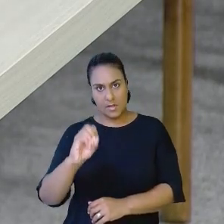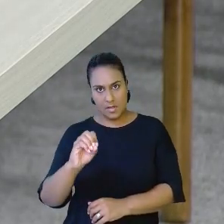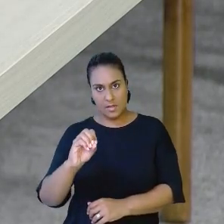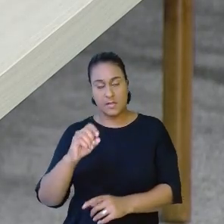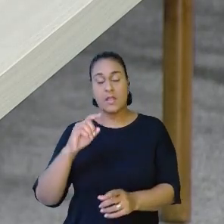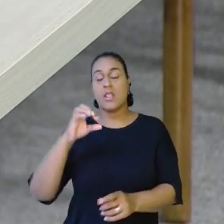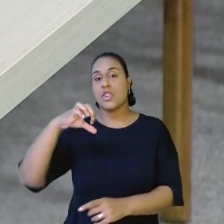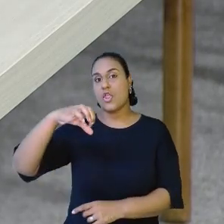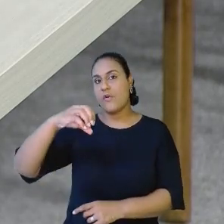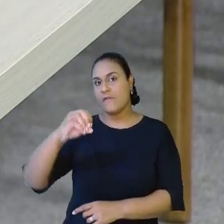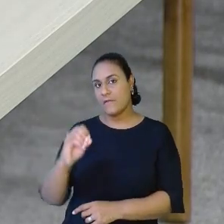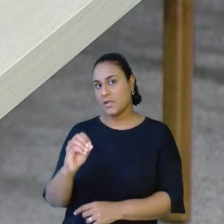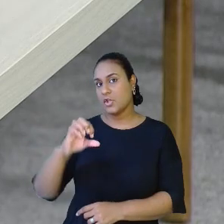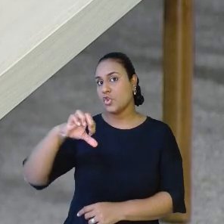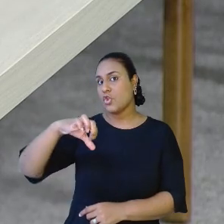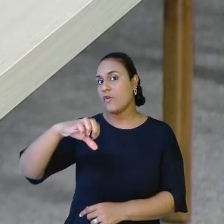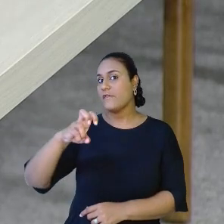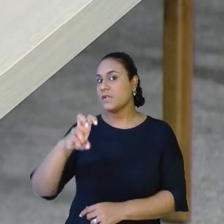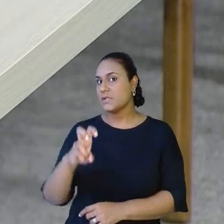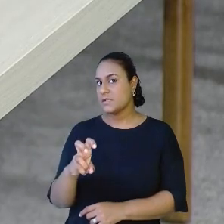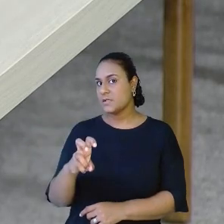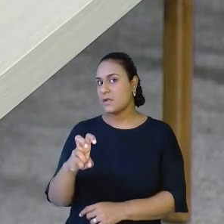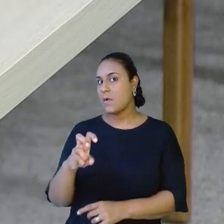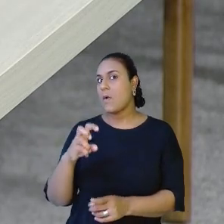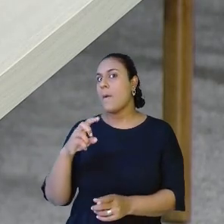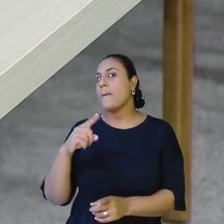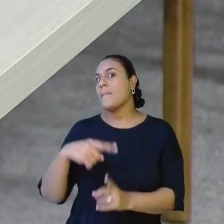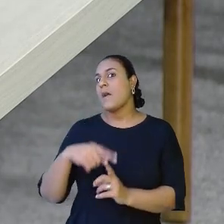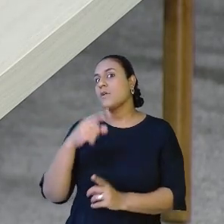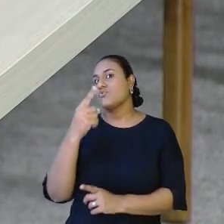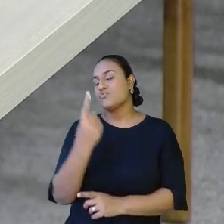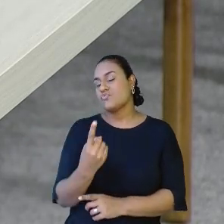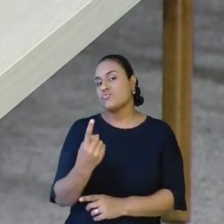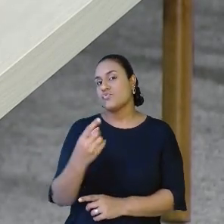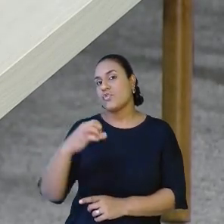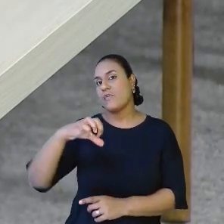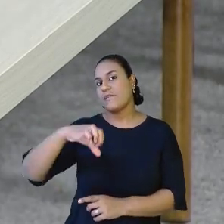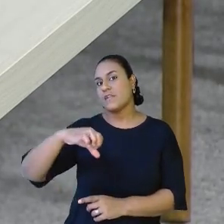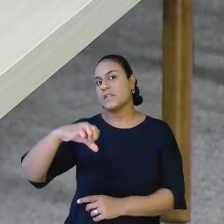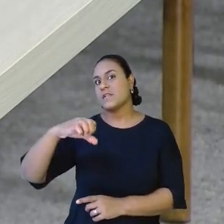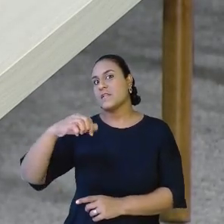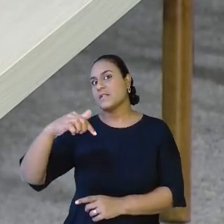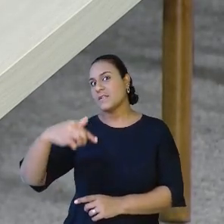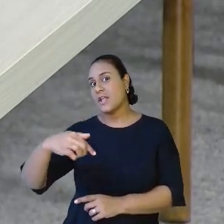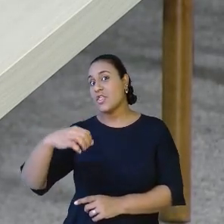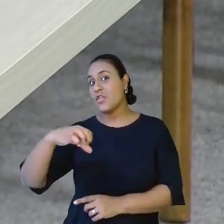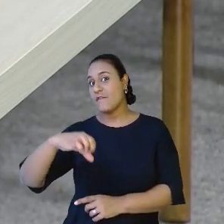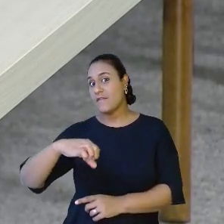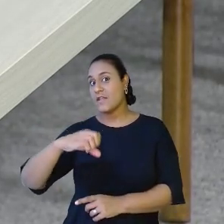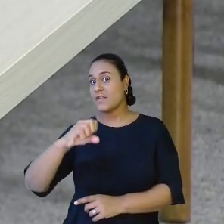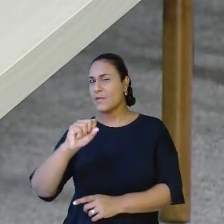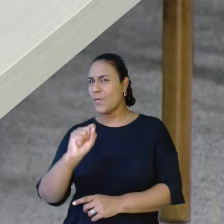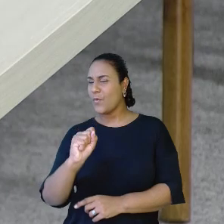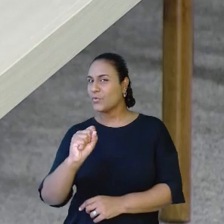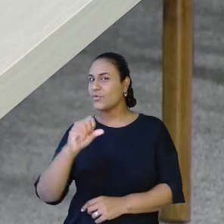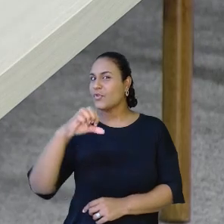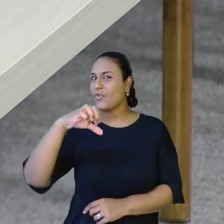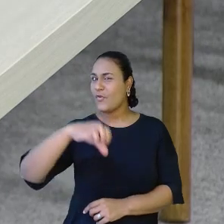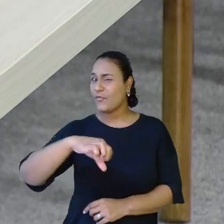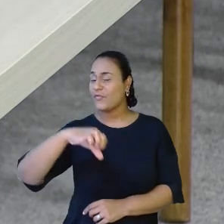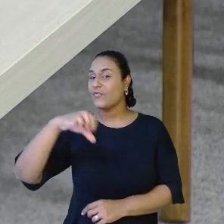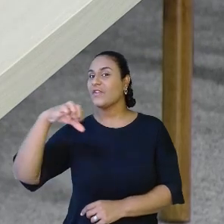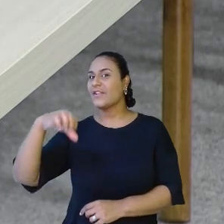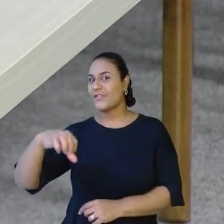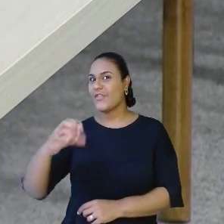90, 95, 96, 97, 98,